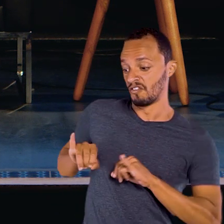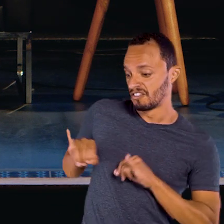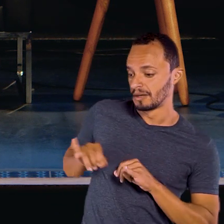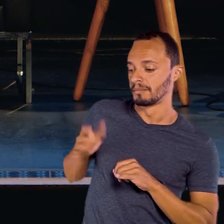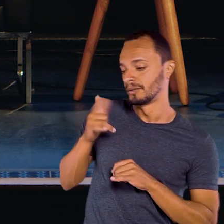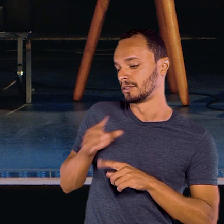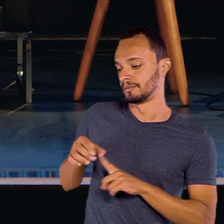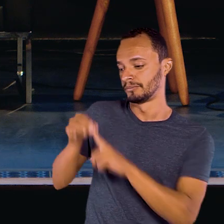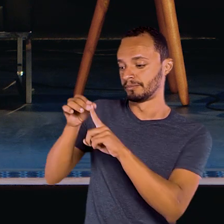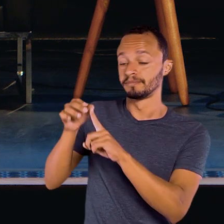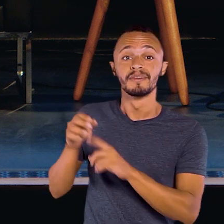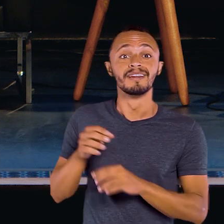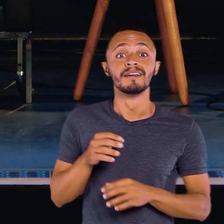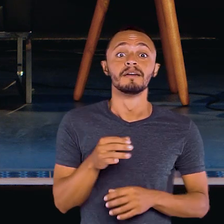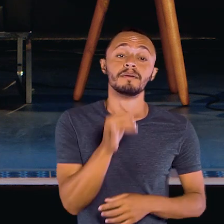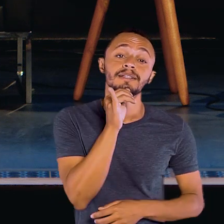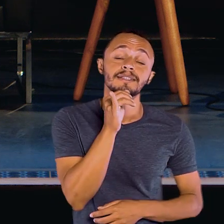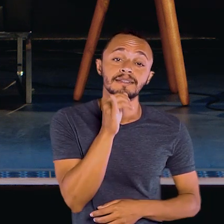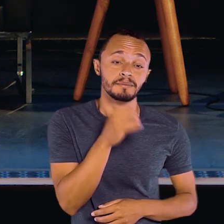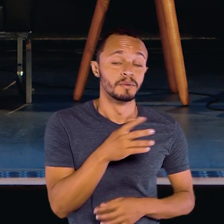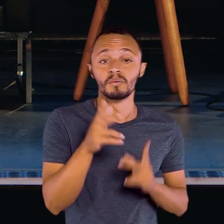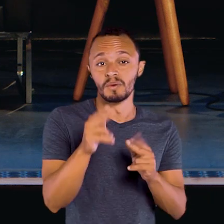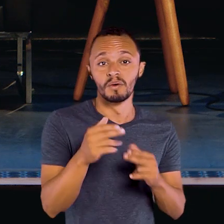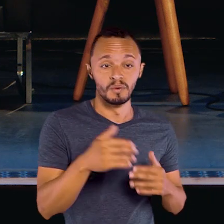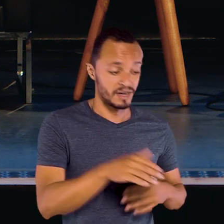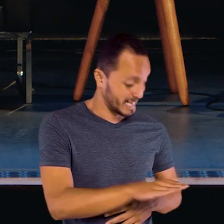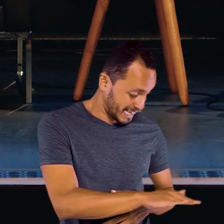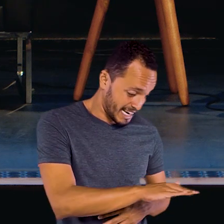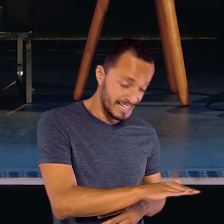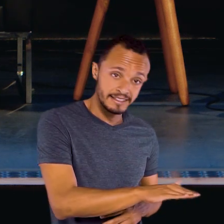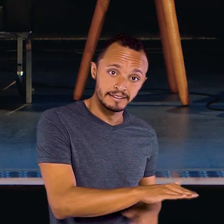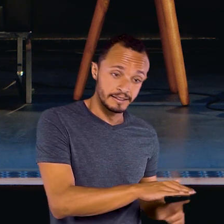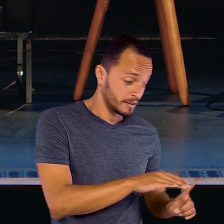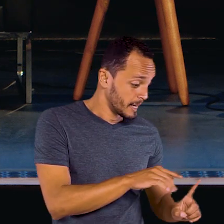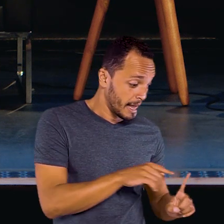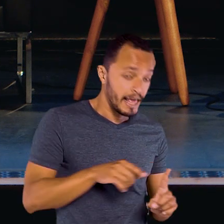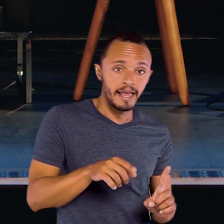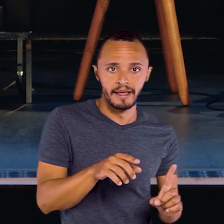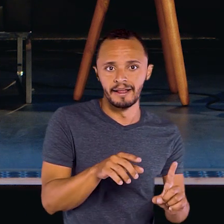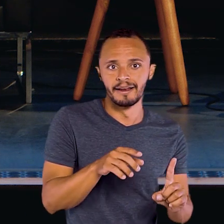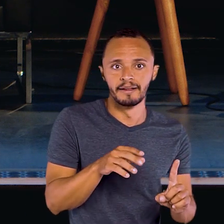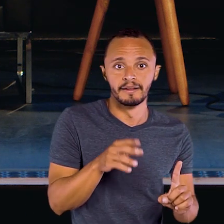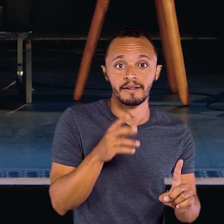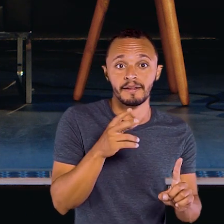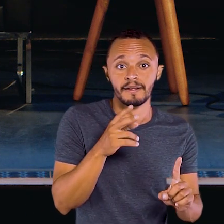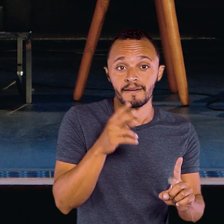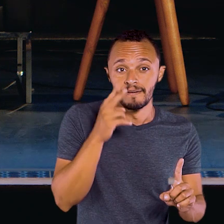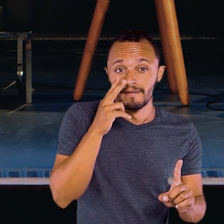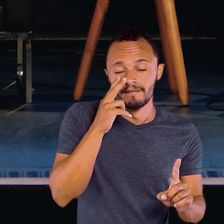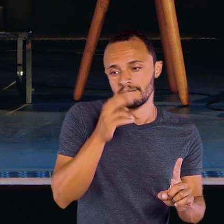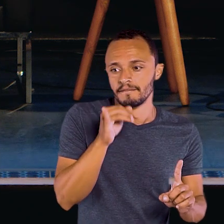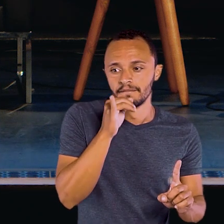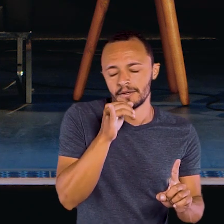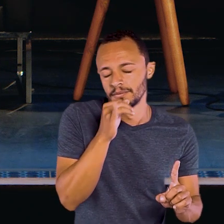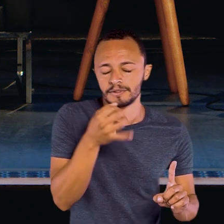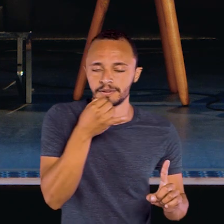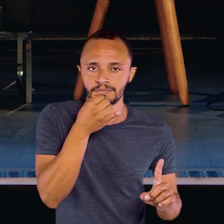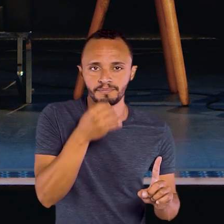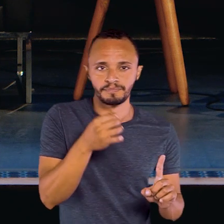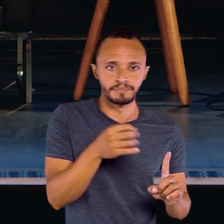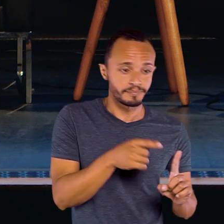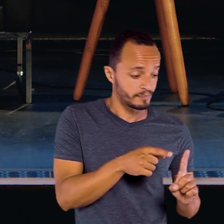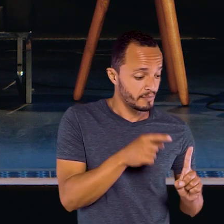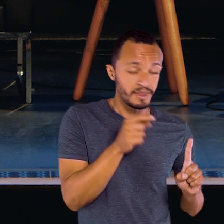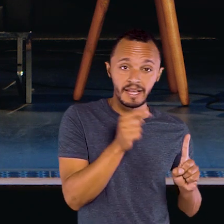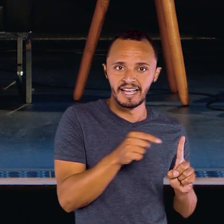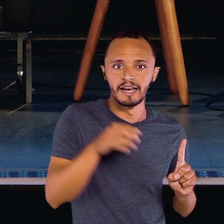ficar muda num quarto, né? Ou não poder abrir a geladeira e ver aquelas coisas gostosas e não comer, ou ver uma piscina e não poder mergulhar num